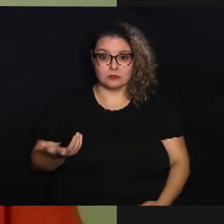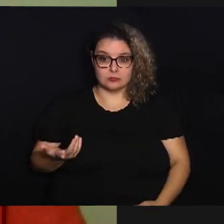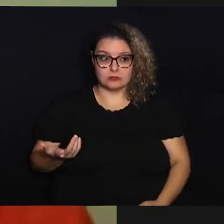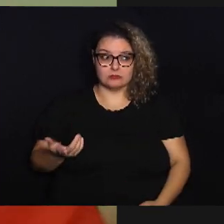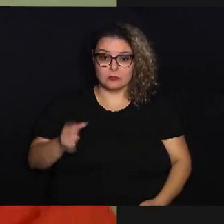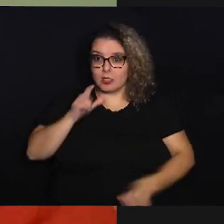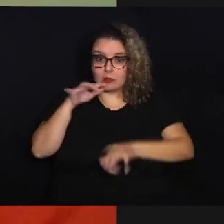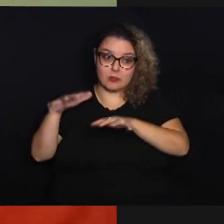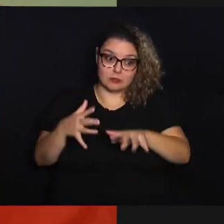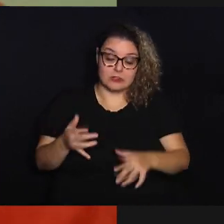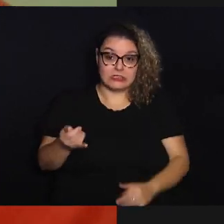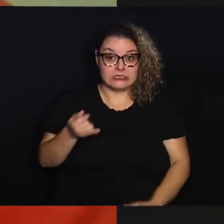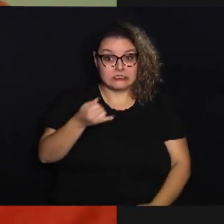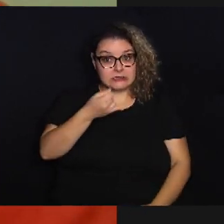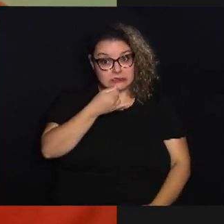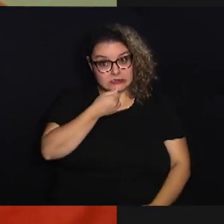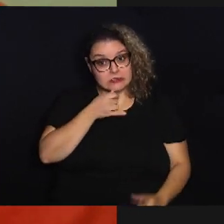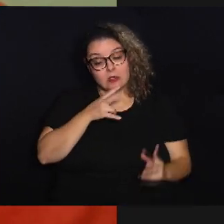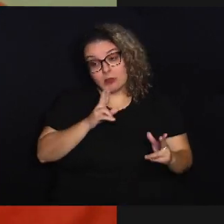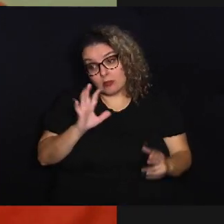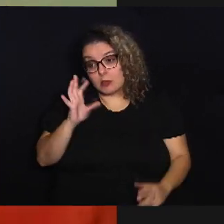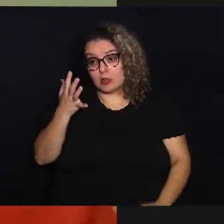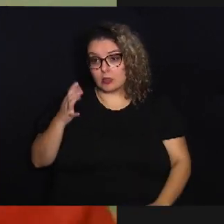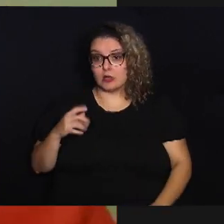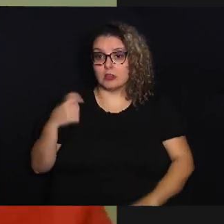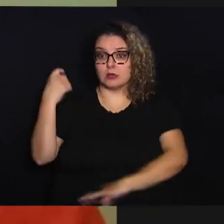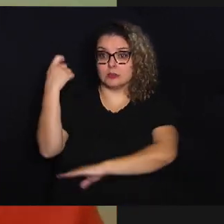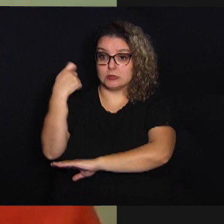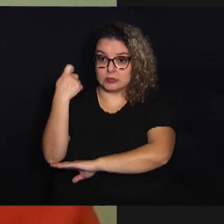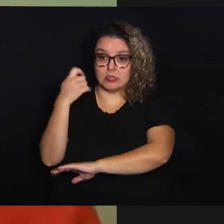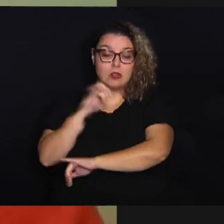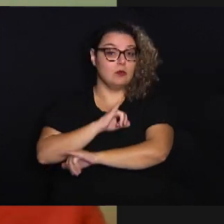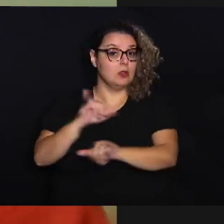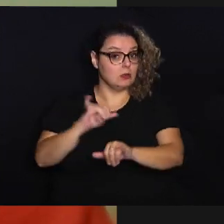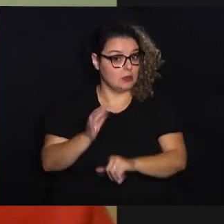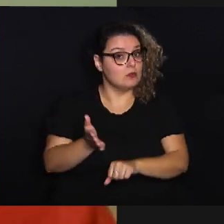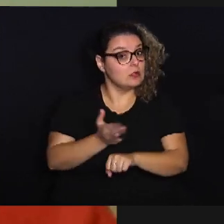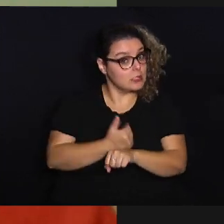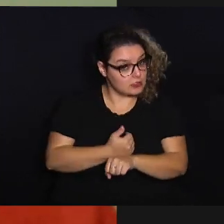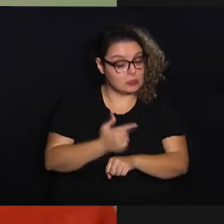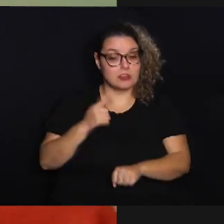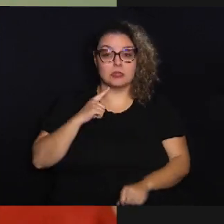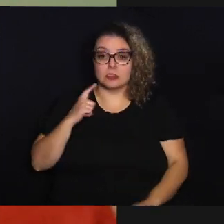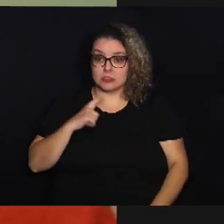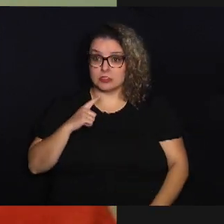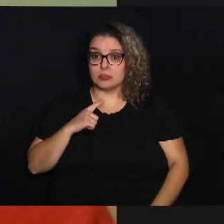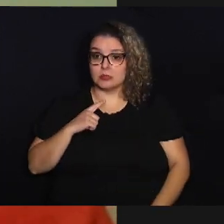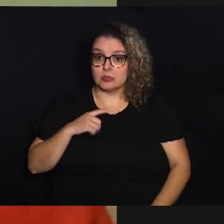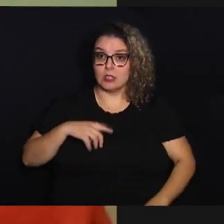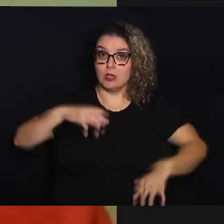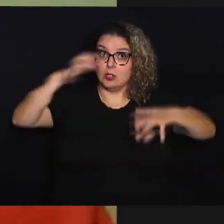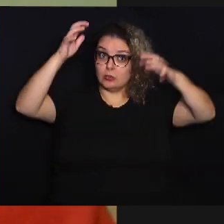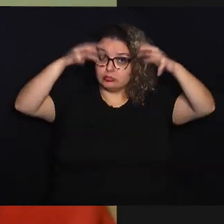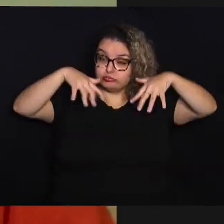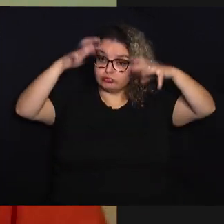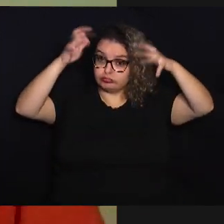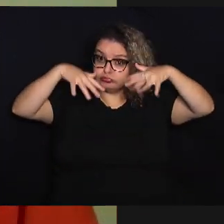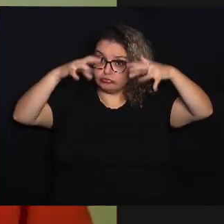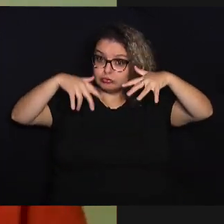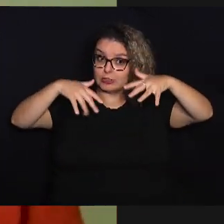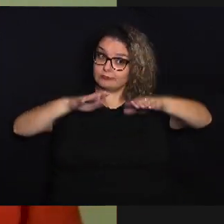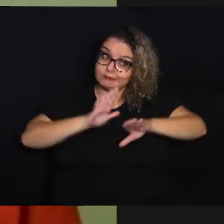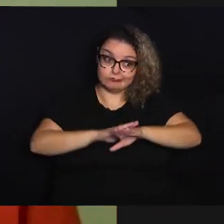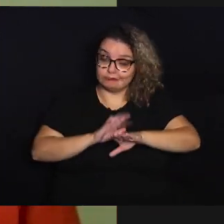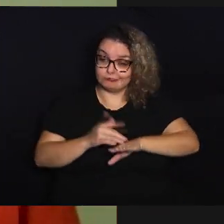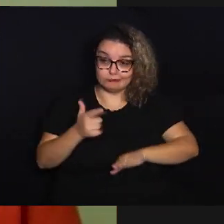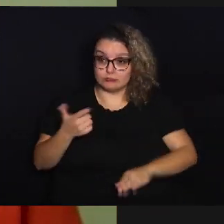Infelizmente, algumas coisas podem acontecer como que foi no Rio Grande do Sul, né? Foram avisadas, né, que haveria aquela tendência de chuva, mas